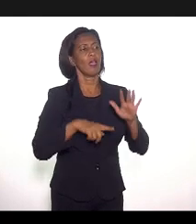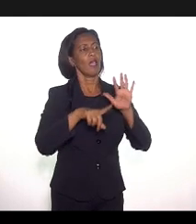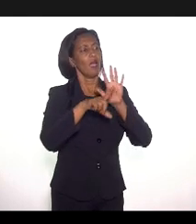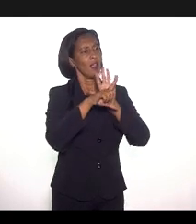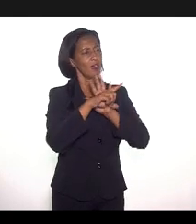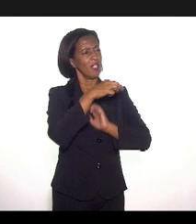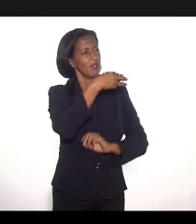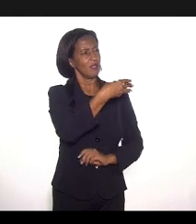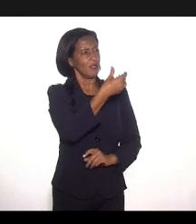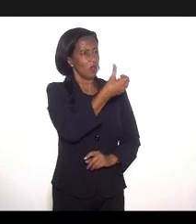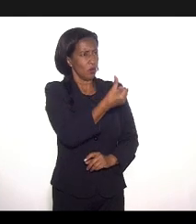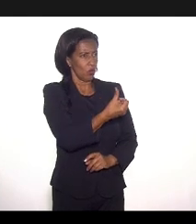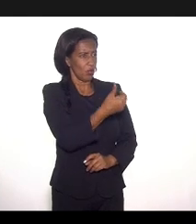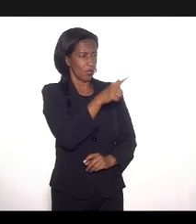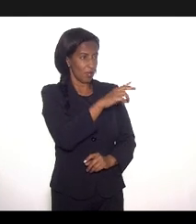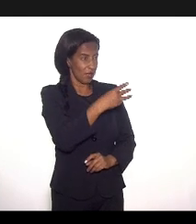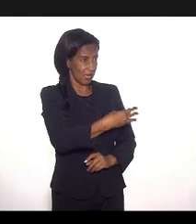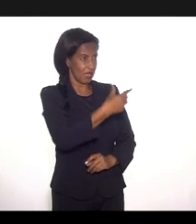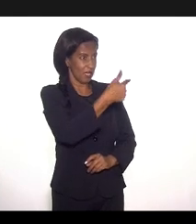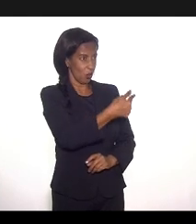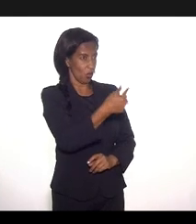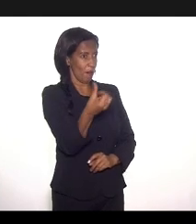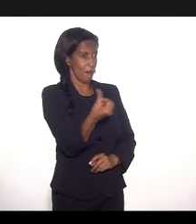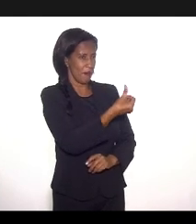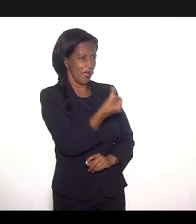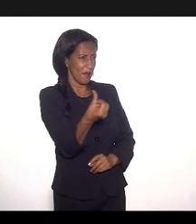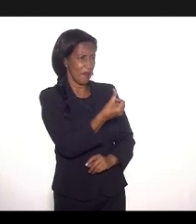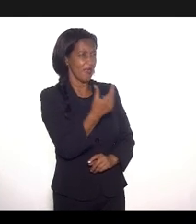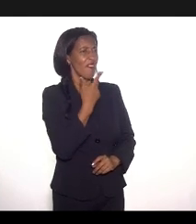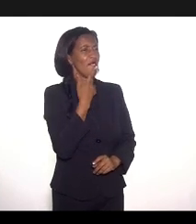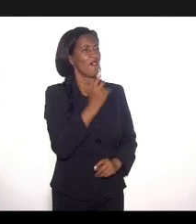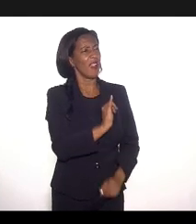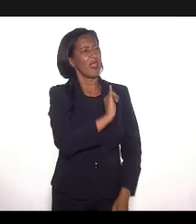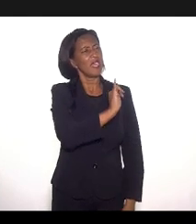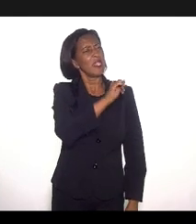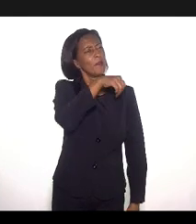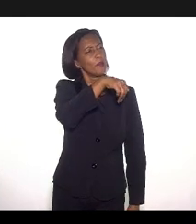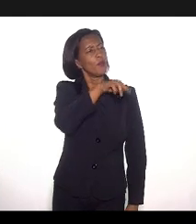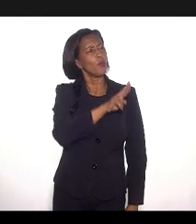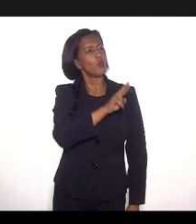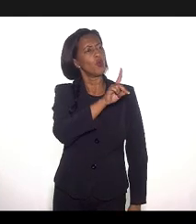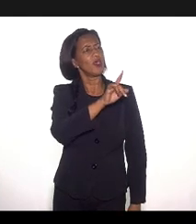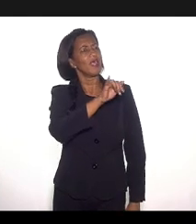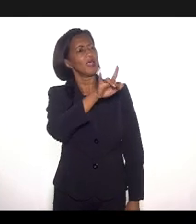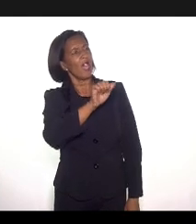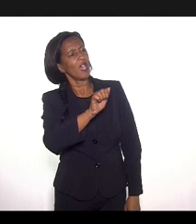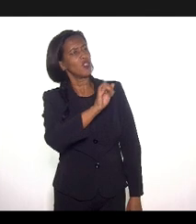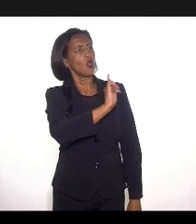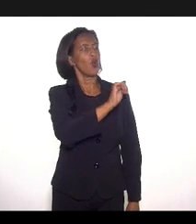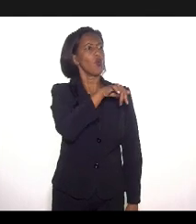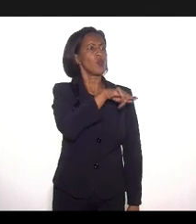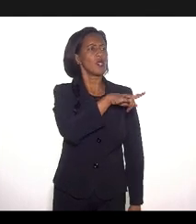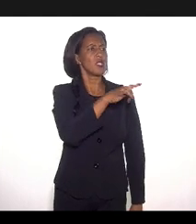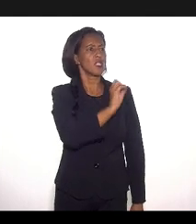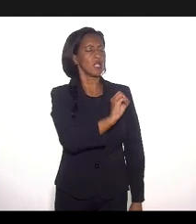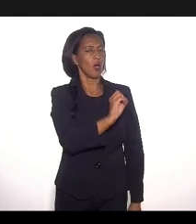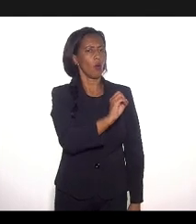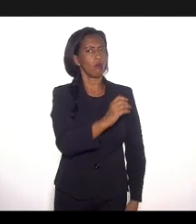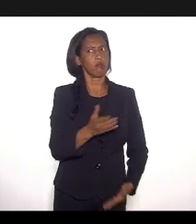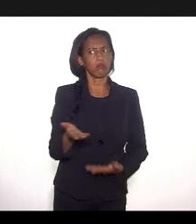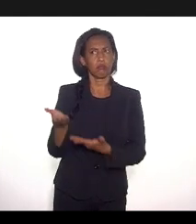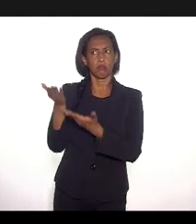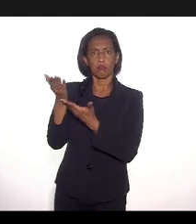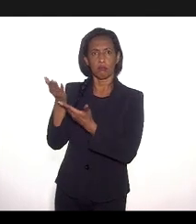3266 fala em isenção ou fala em imunidade? Imunidade. Fala em